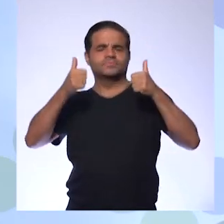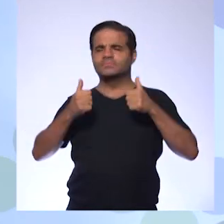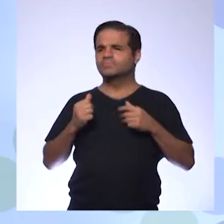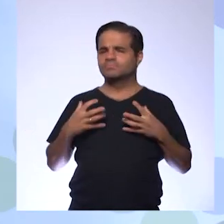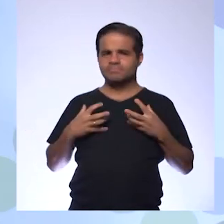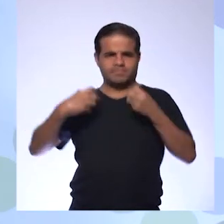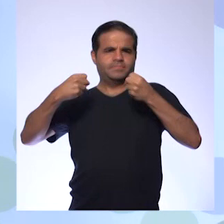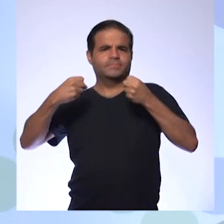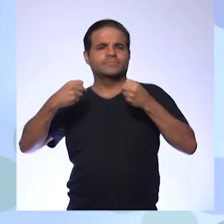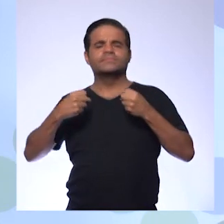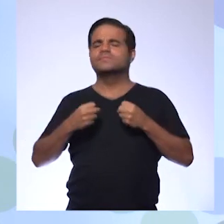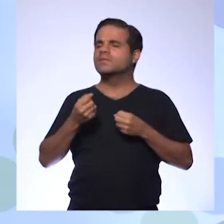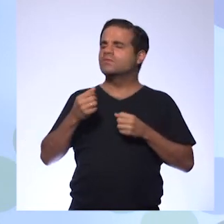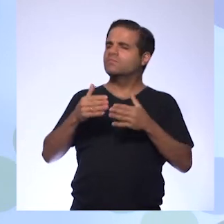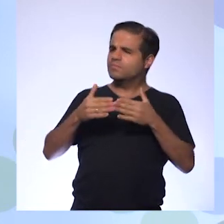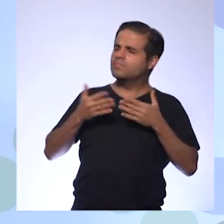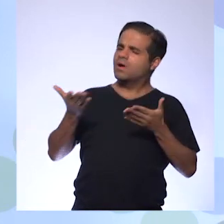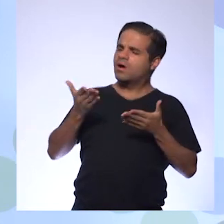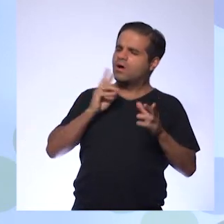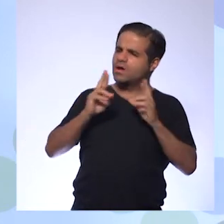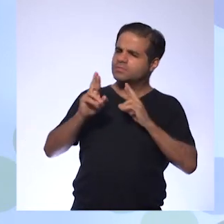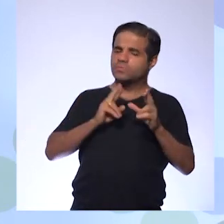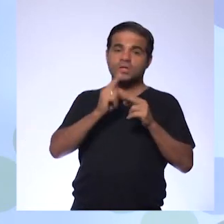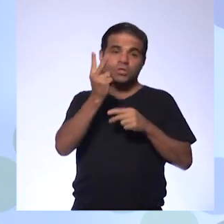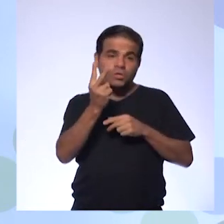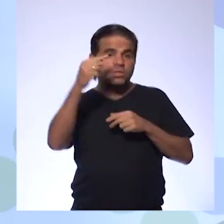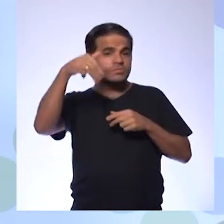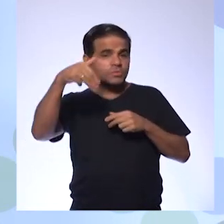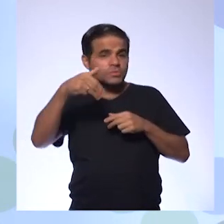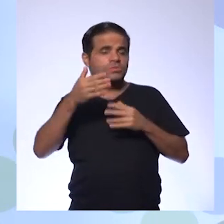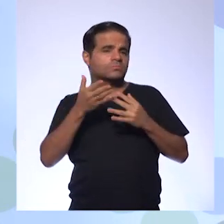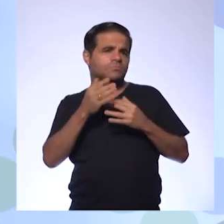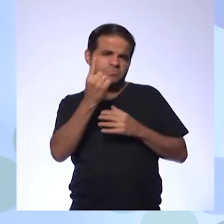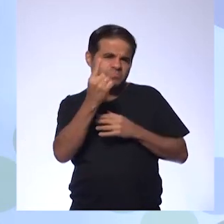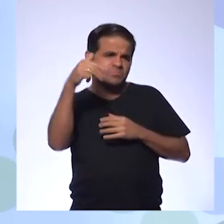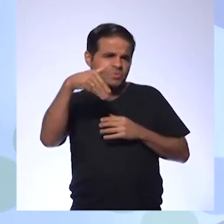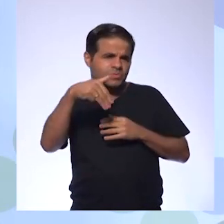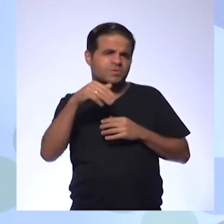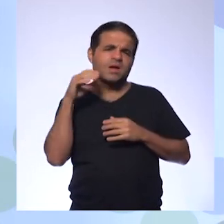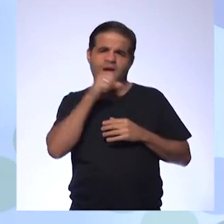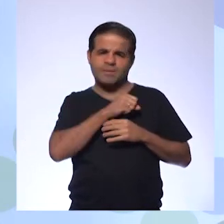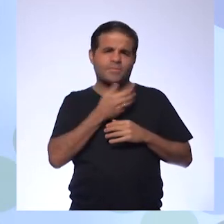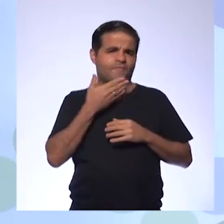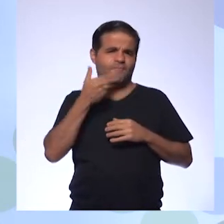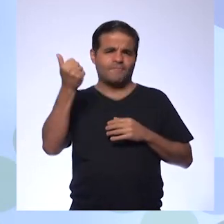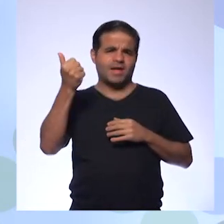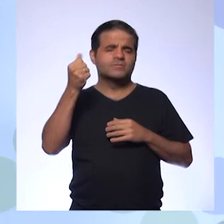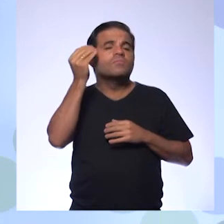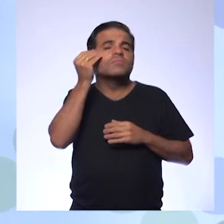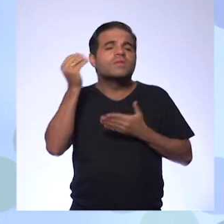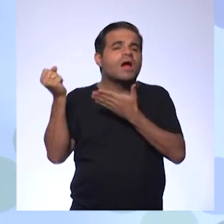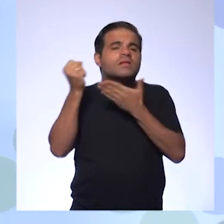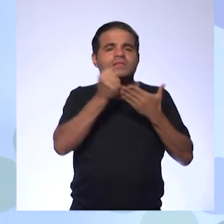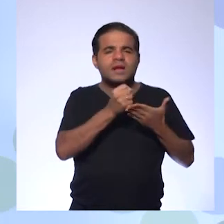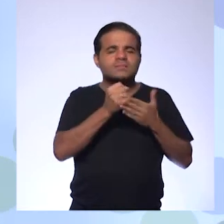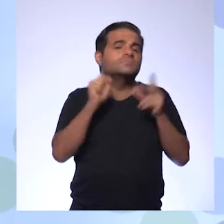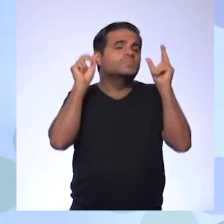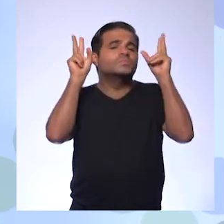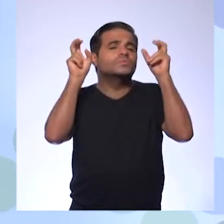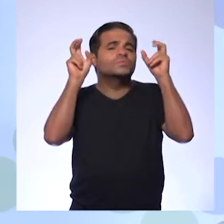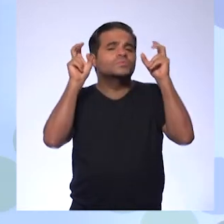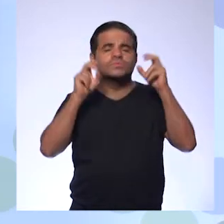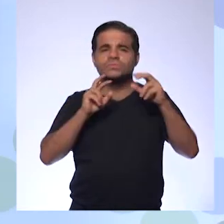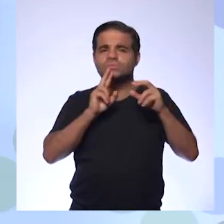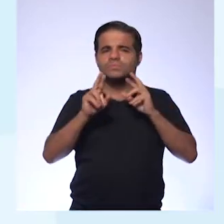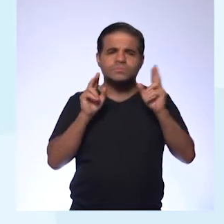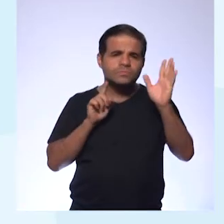gente. Responda para nós em 2 minutinhos, 1 minutinho só. Essa resposta é fácil. Vamos tentar trazer vocês para o assunto.